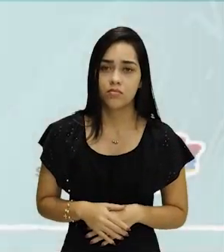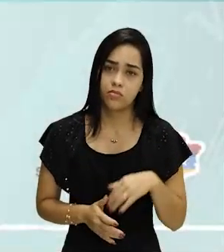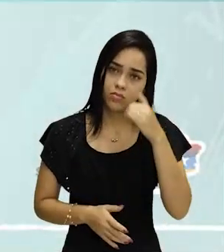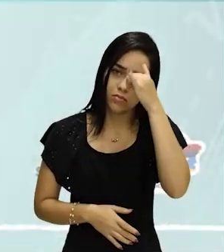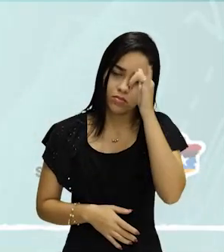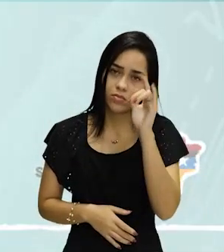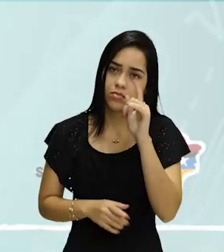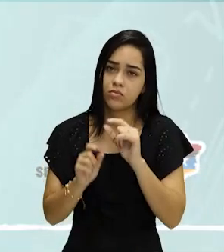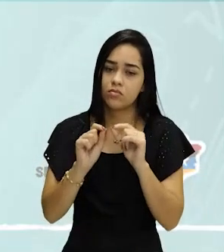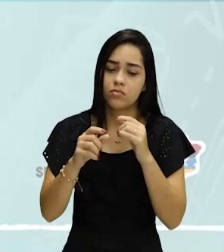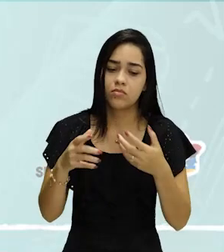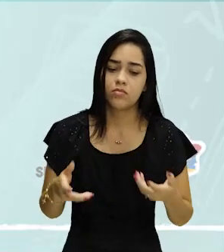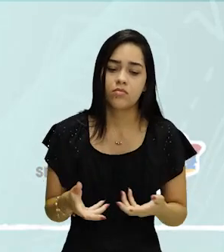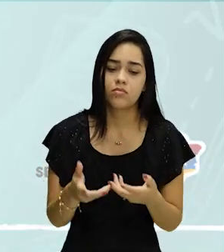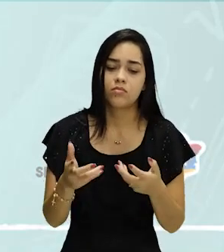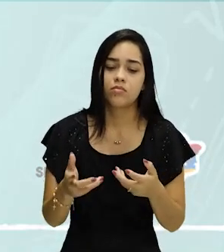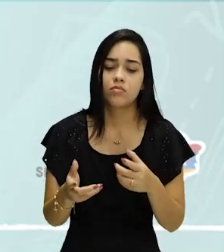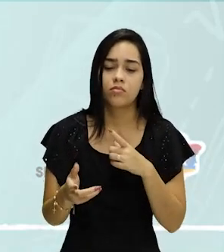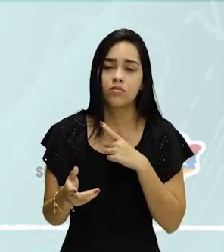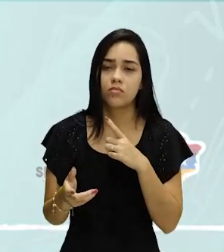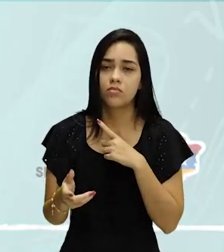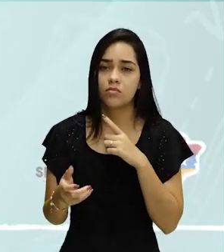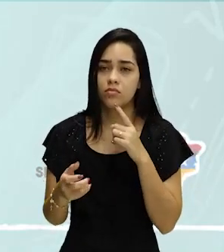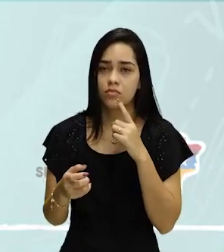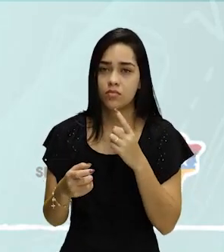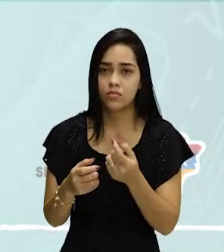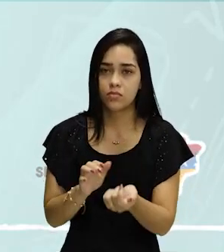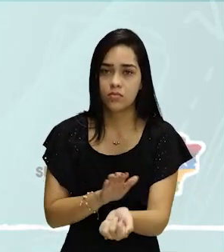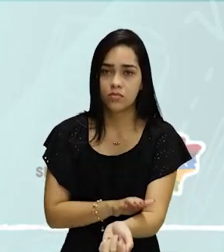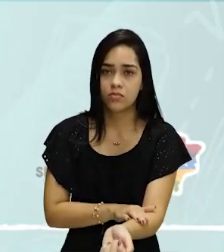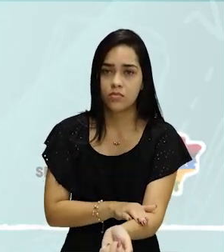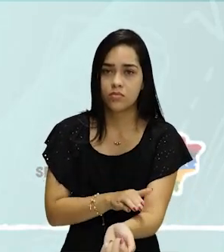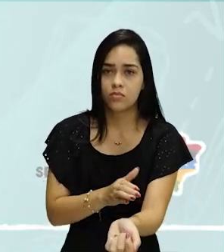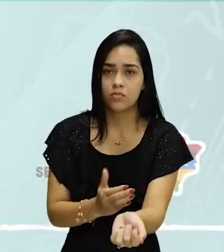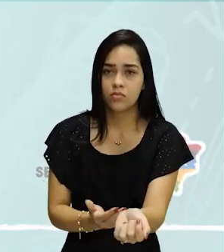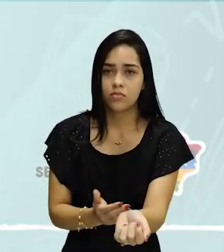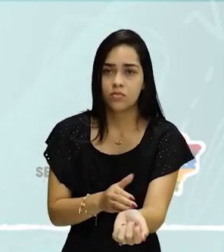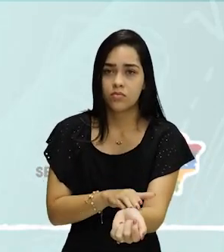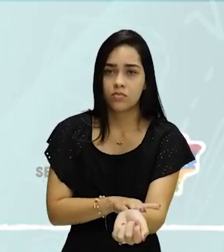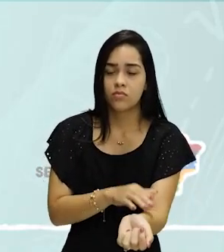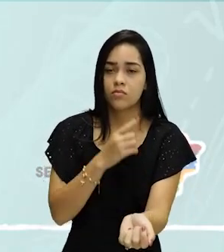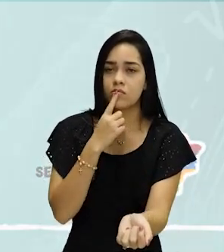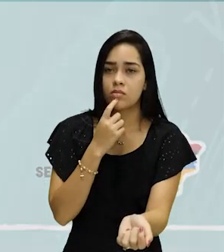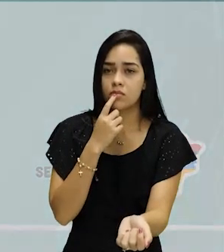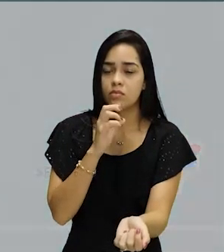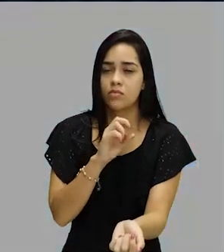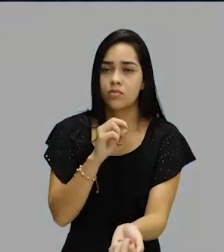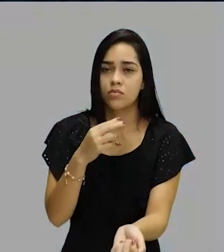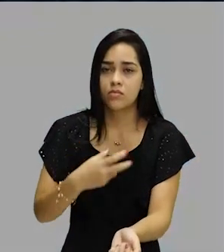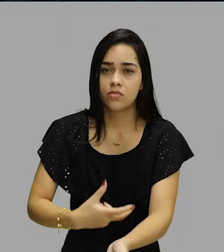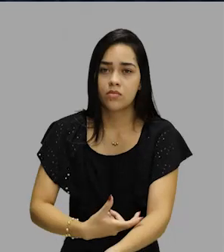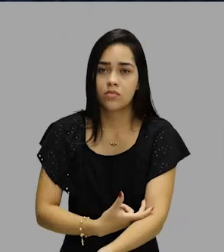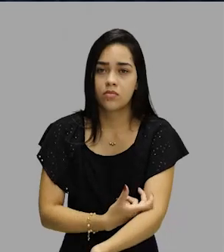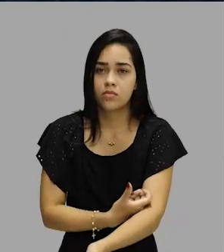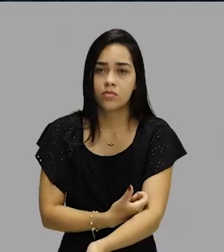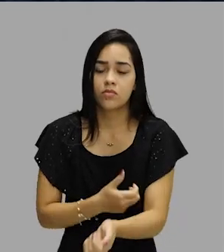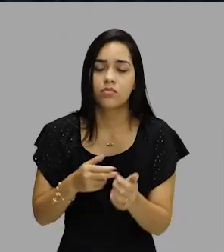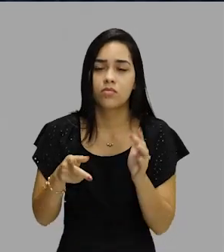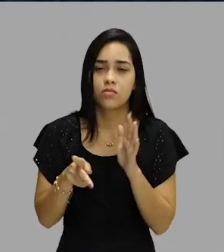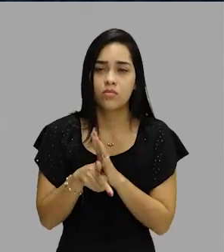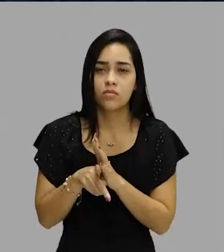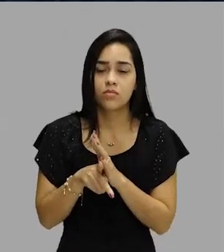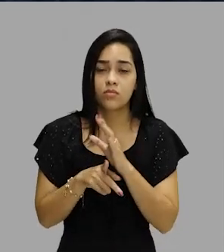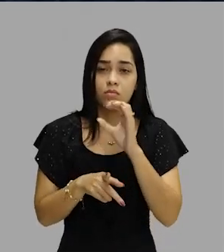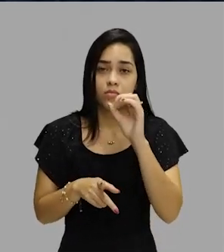evitar é promover a transfusão de sangue, plasma fresco ou injeção concentrada de fatores